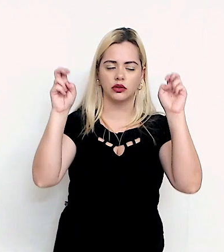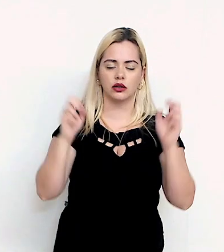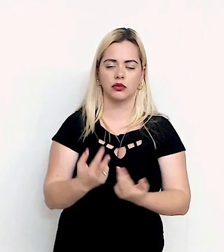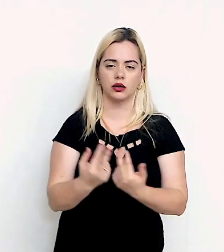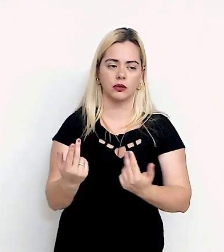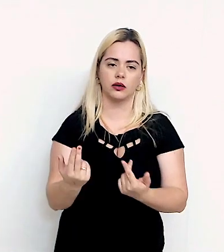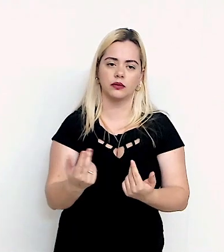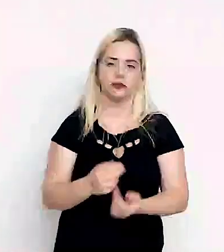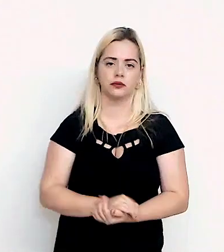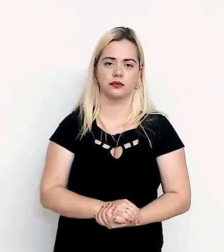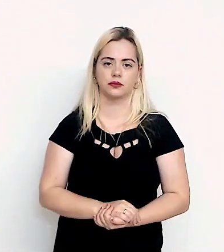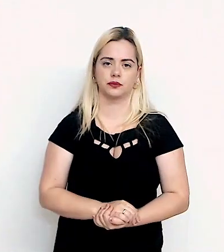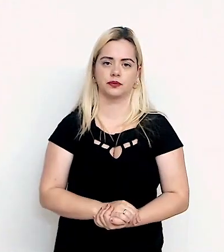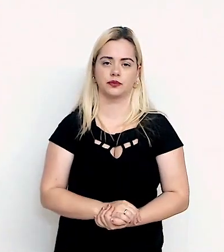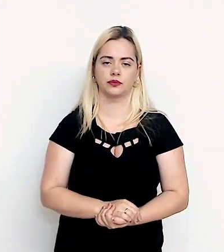forma